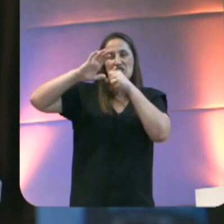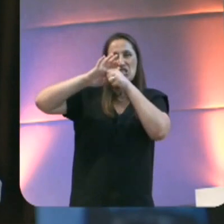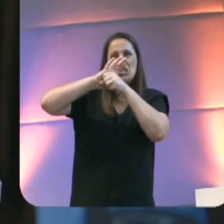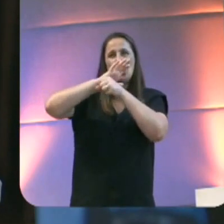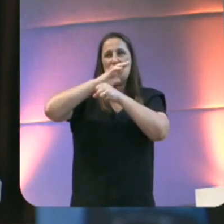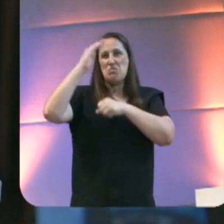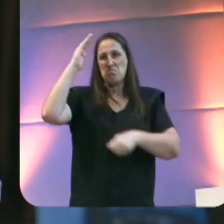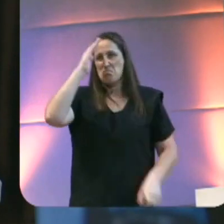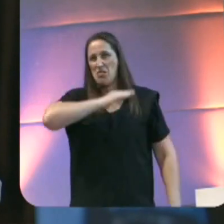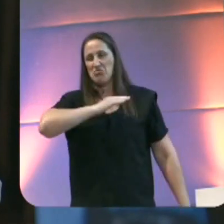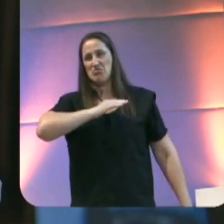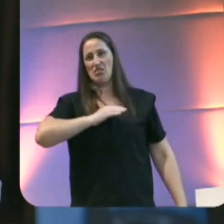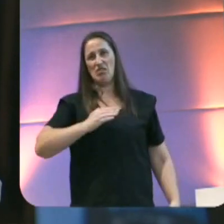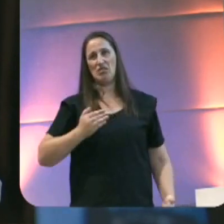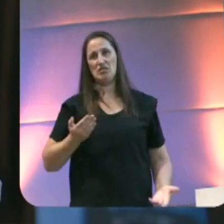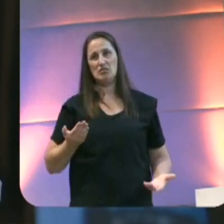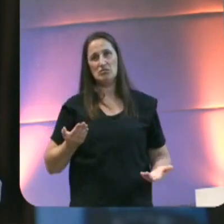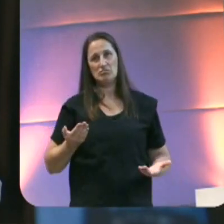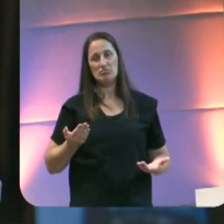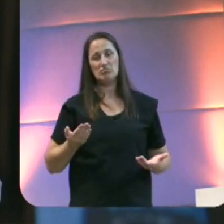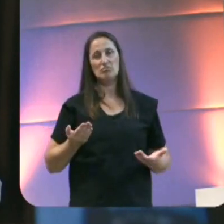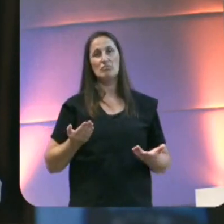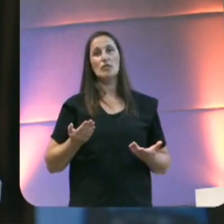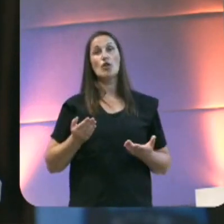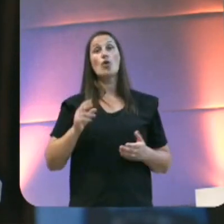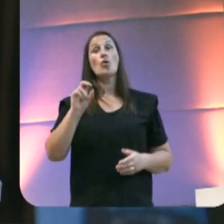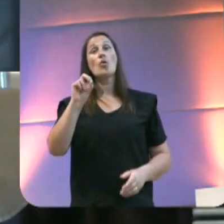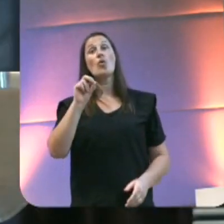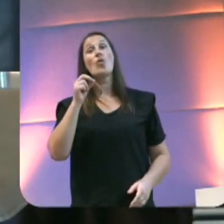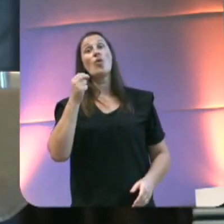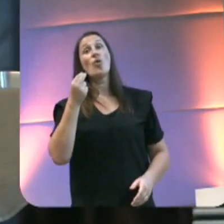pensamento, ou quando a gente não consegue perdoar,